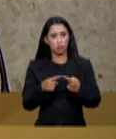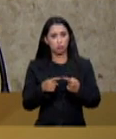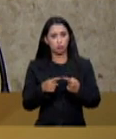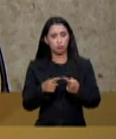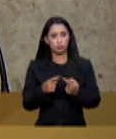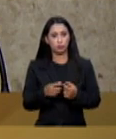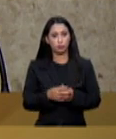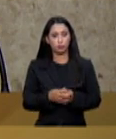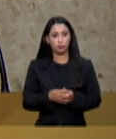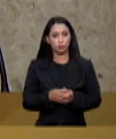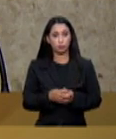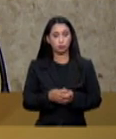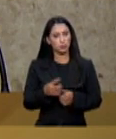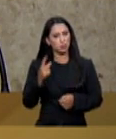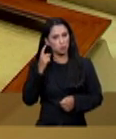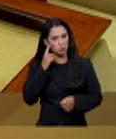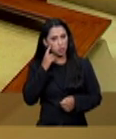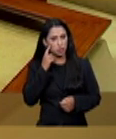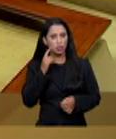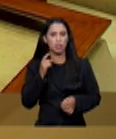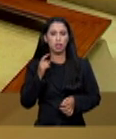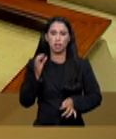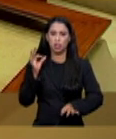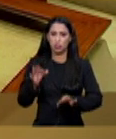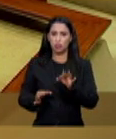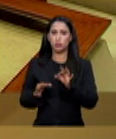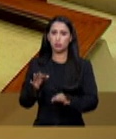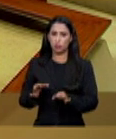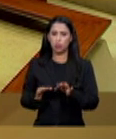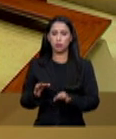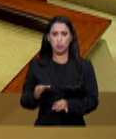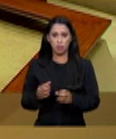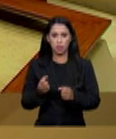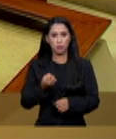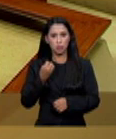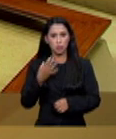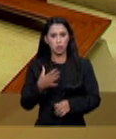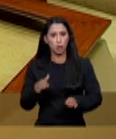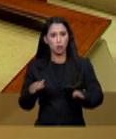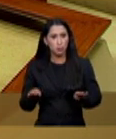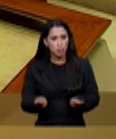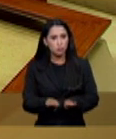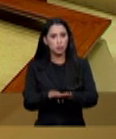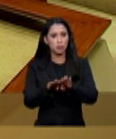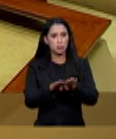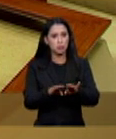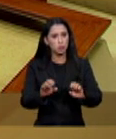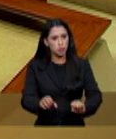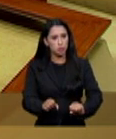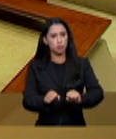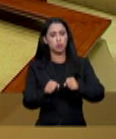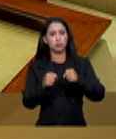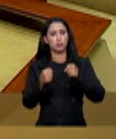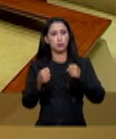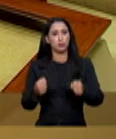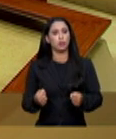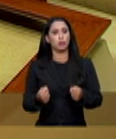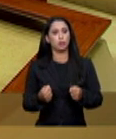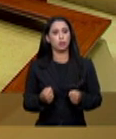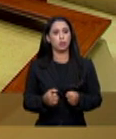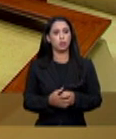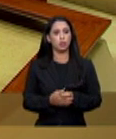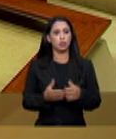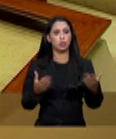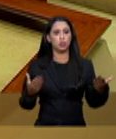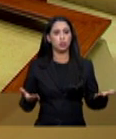consensuais robustecem o julgamento. Exato. Acho que nós devemos sempre fazer um esforço no sentido de chegarmos a um consenso. Então, eu vou